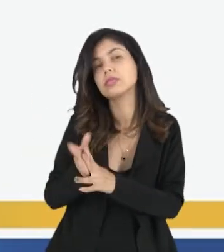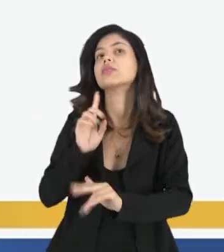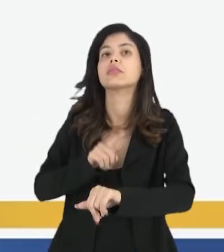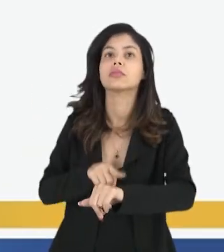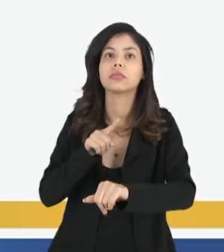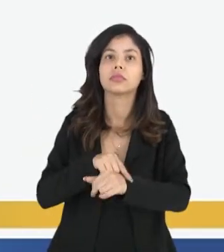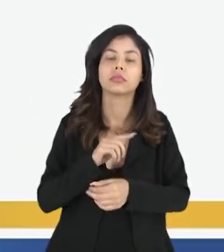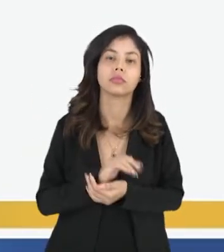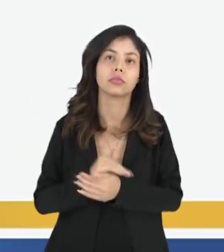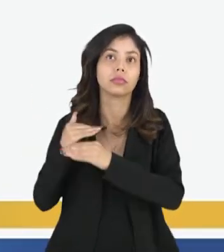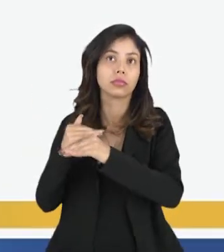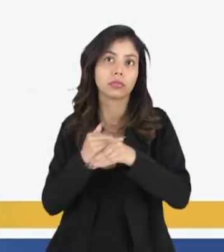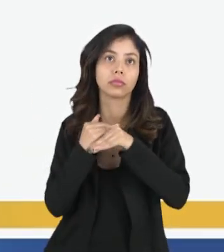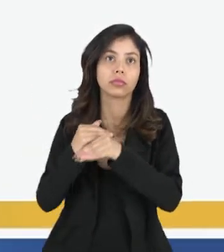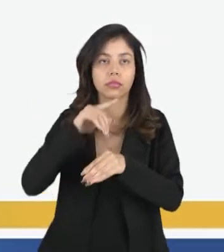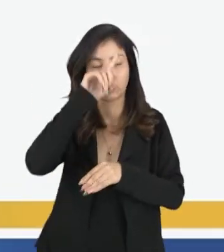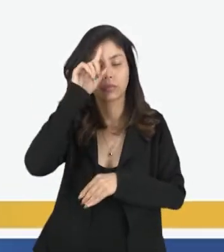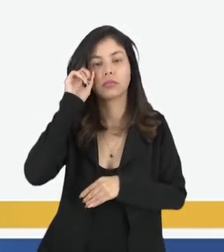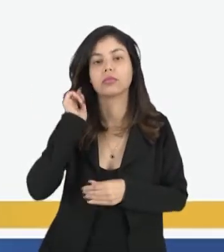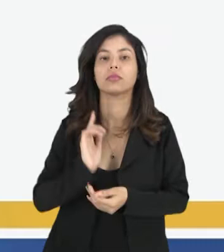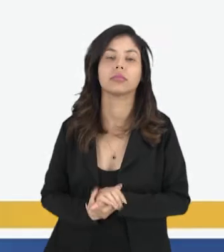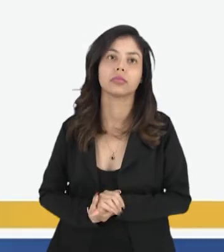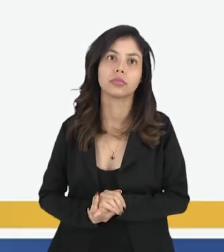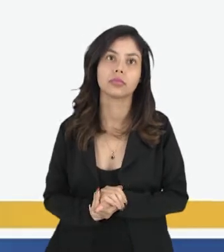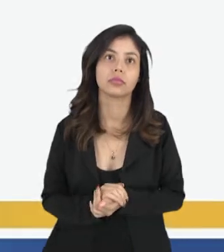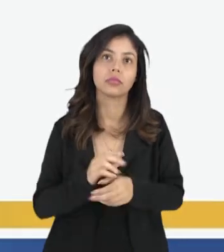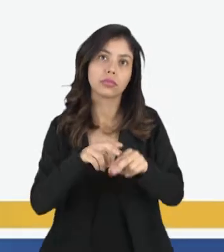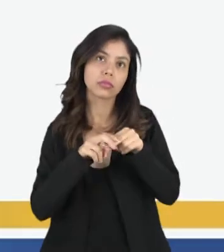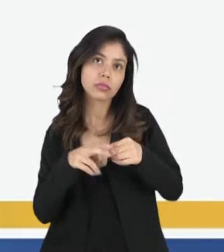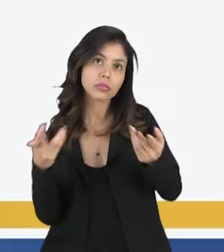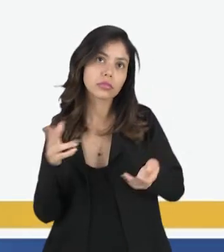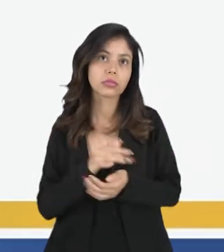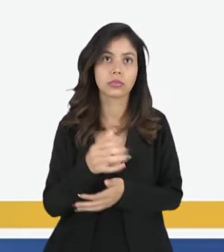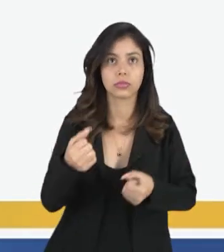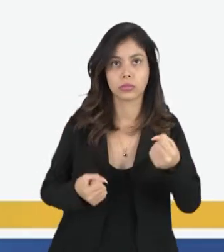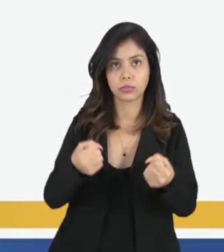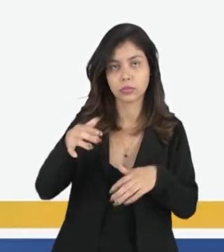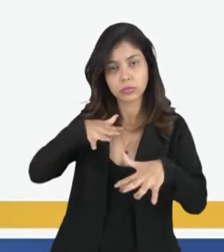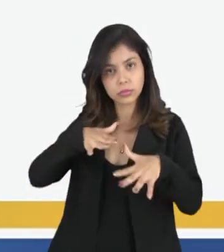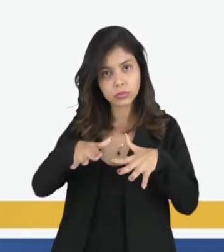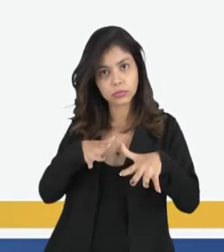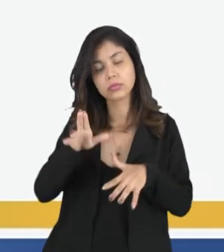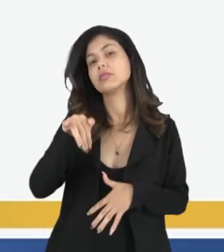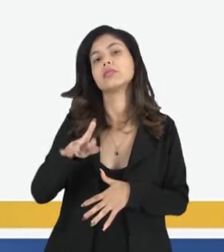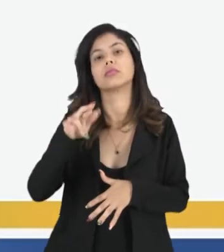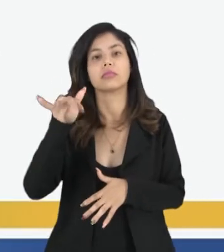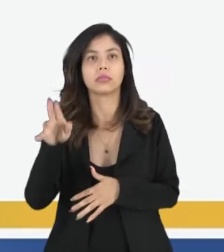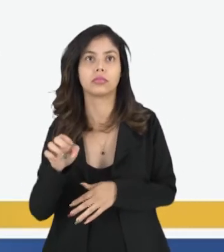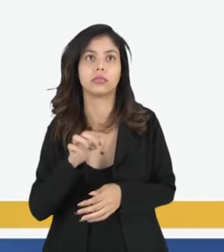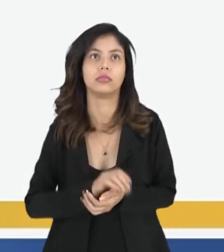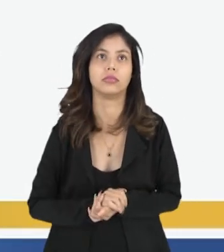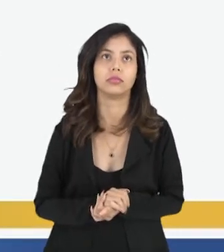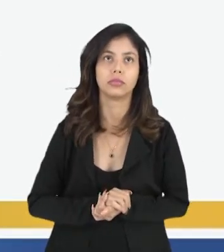tempo iguais. E aí nós podemos dizer que o automóvel realizou um movimento